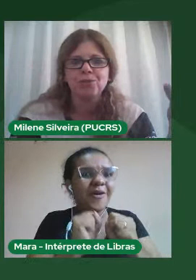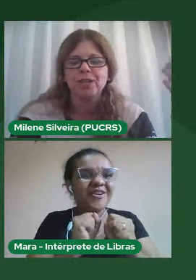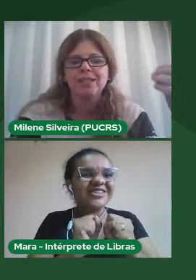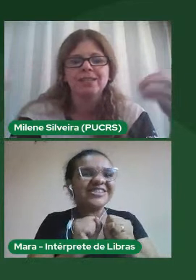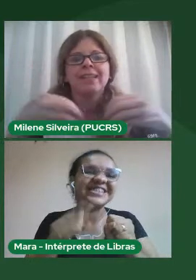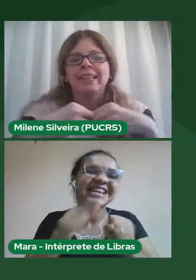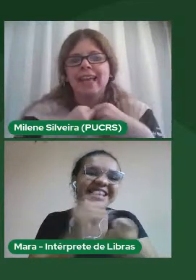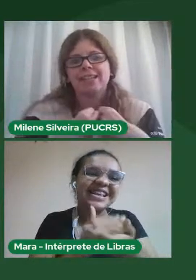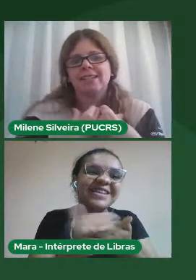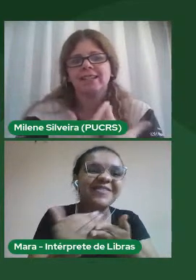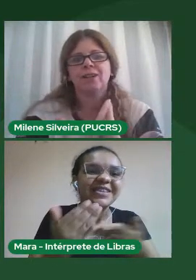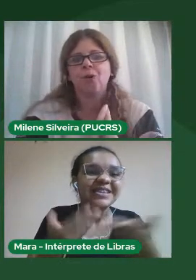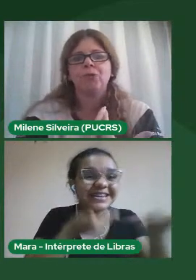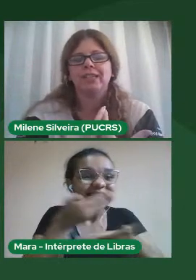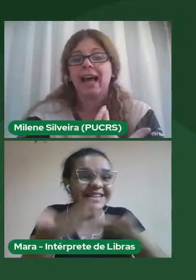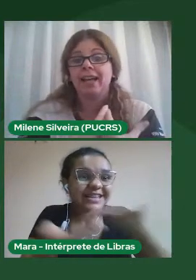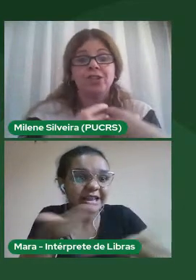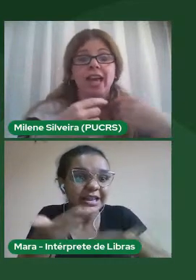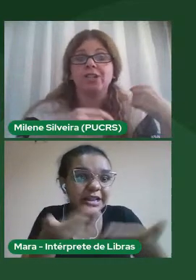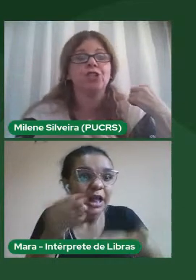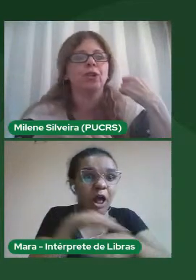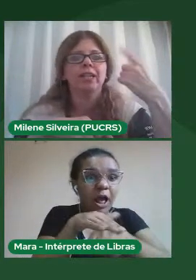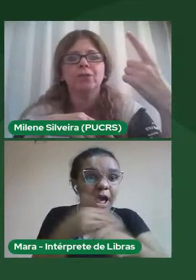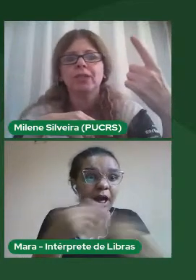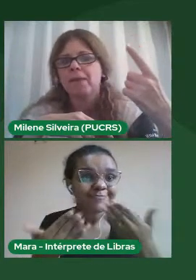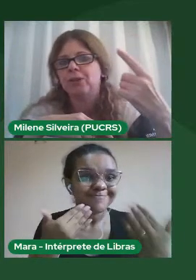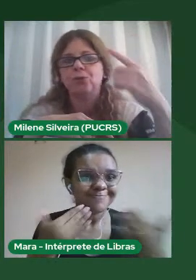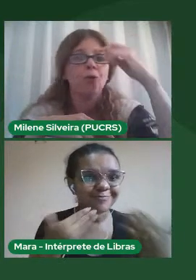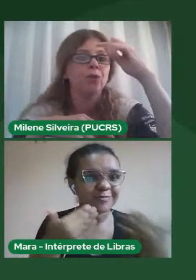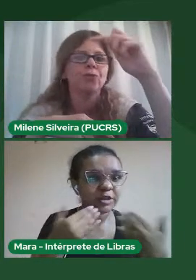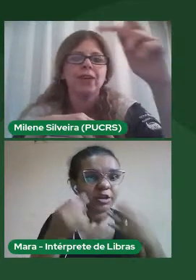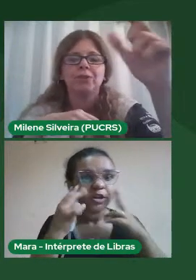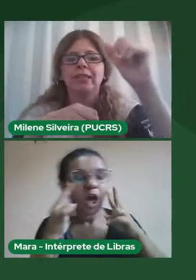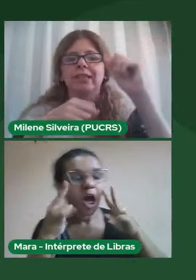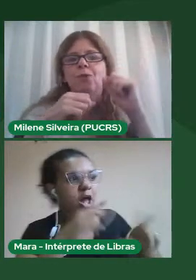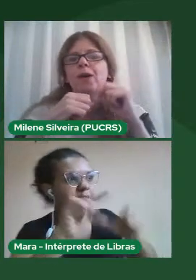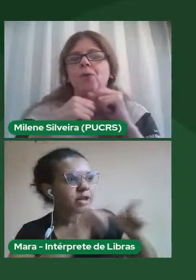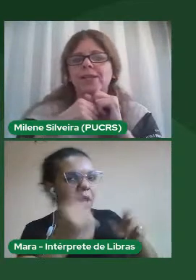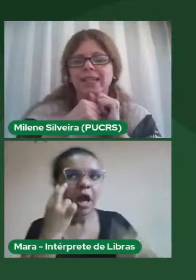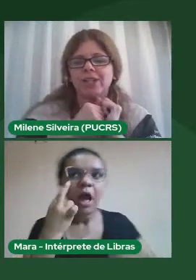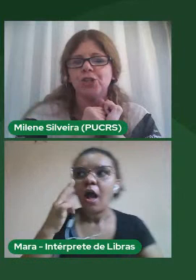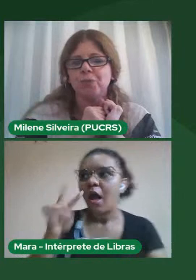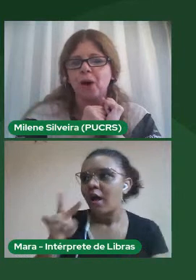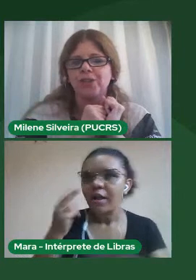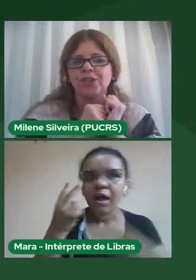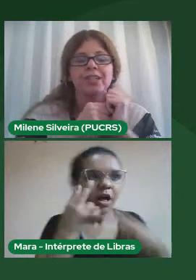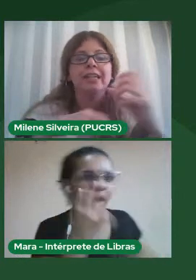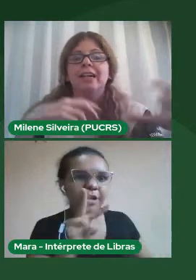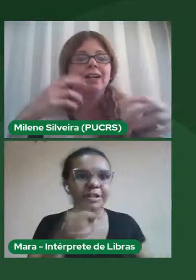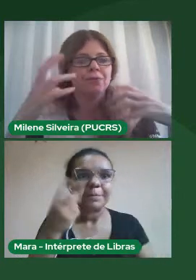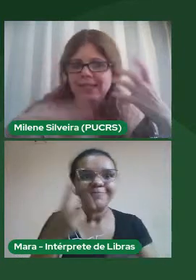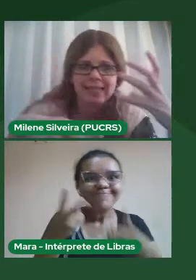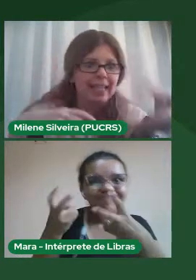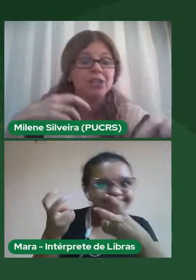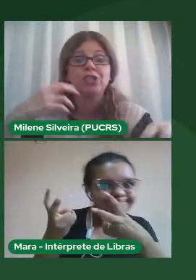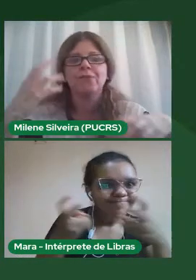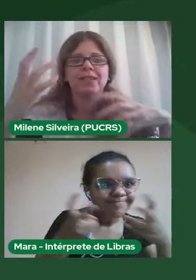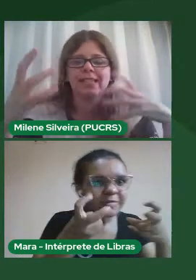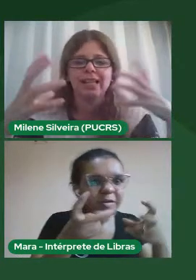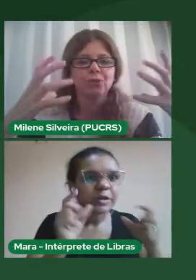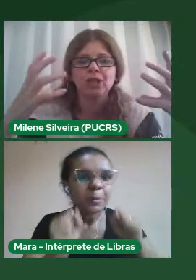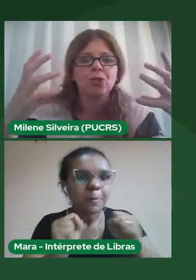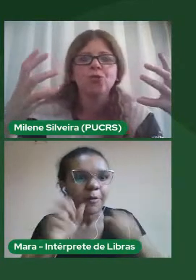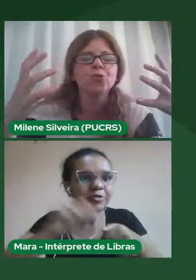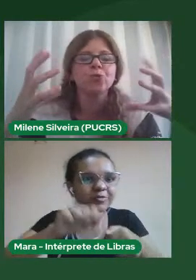as colaborações dessa comunidade. É a gente olhando o trabalho do outro, vendo que tem alguma coisa que a gente pode fazer, que a